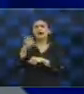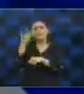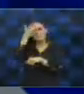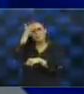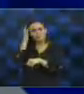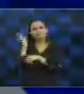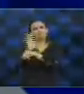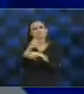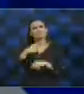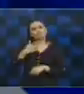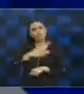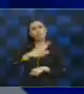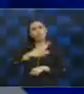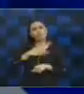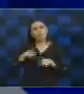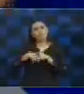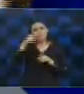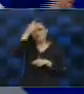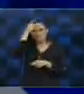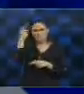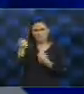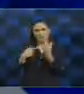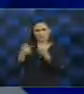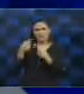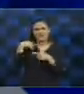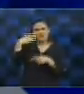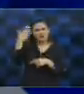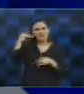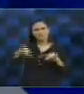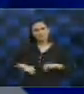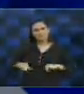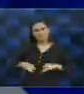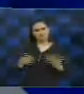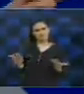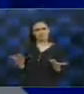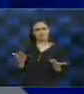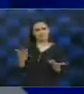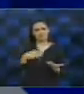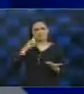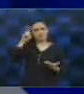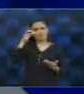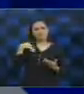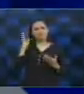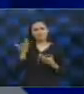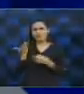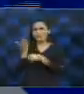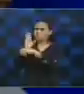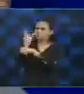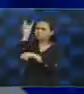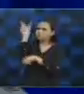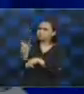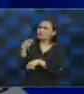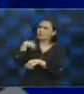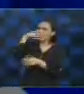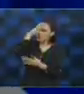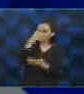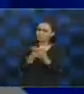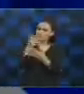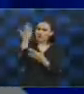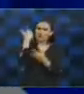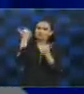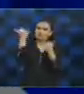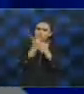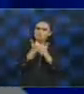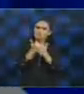No mais, eu sofri aqui insultos e carregou, meu Deus do céu, eu depositei esperança no candidato. O candidato queria ser meu vice.